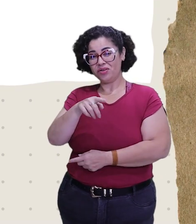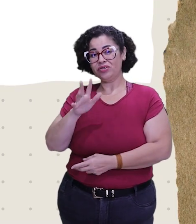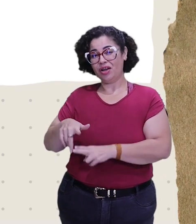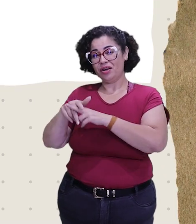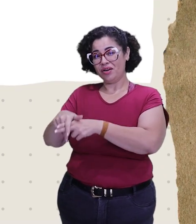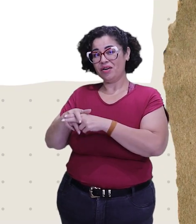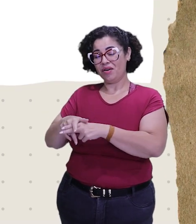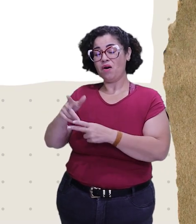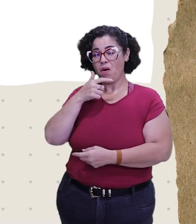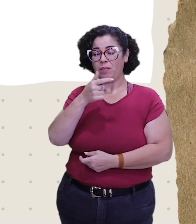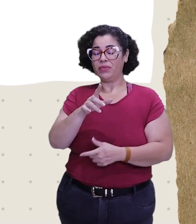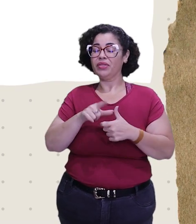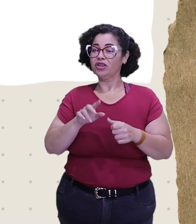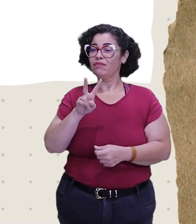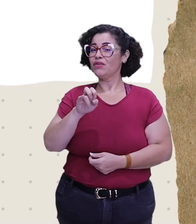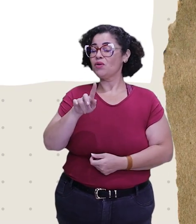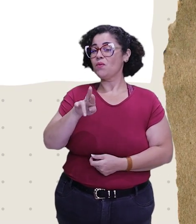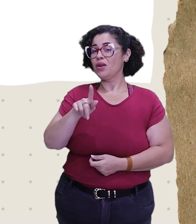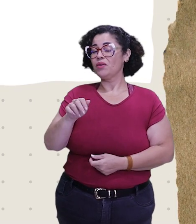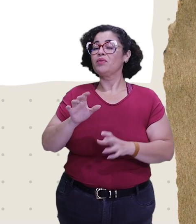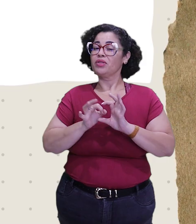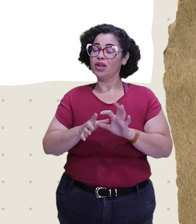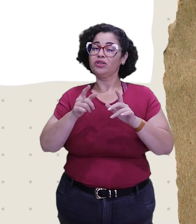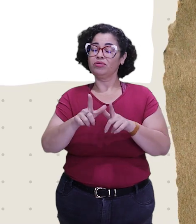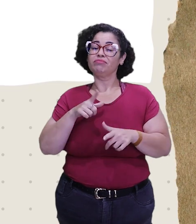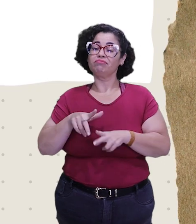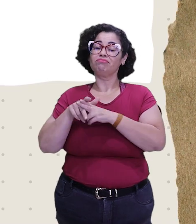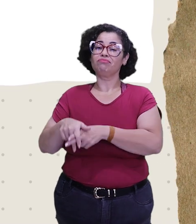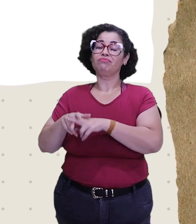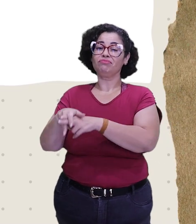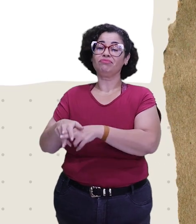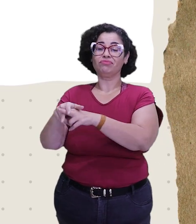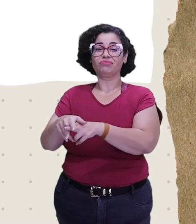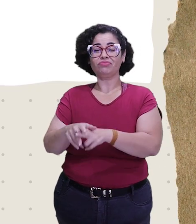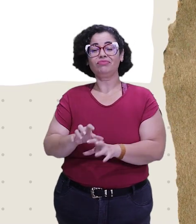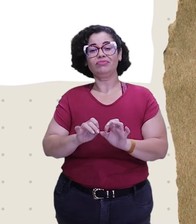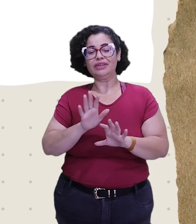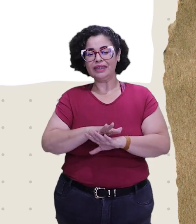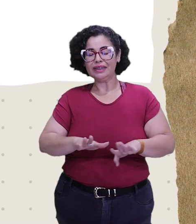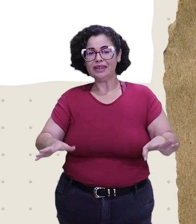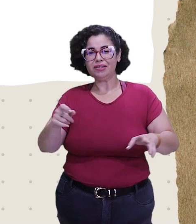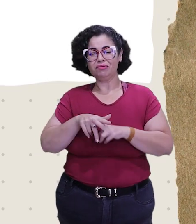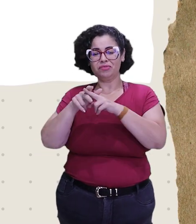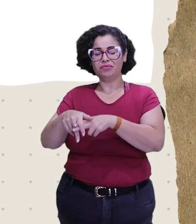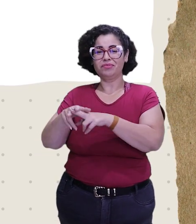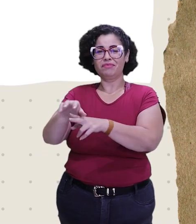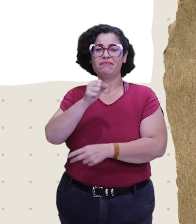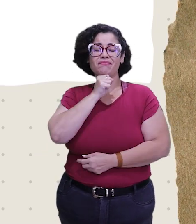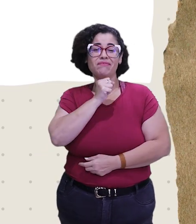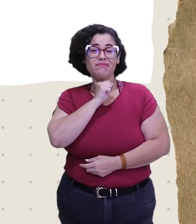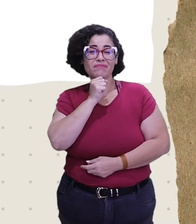por seu padrinho Virgulino Ferreira Lampião. Eram quase 100 crianças olhando o velho carrossel de